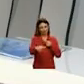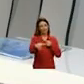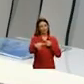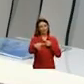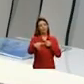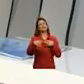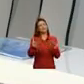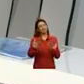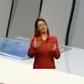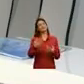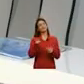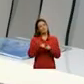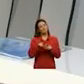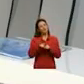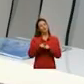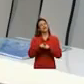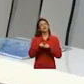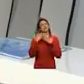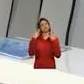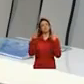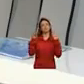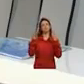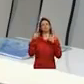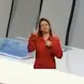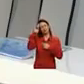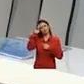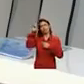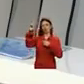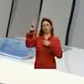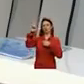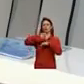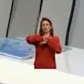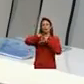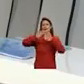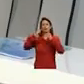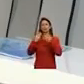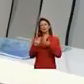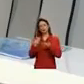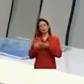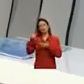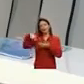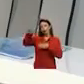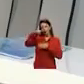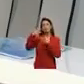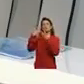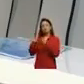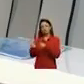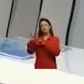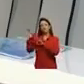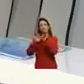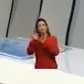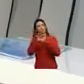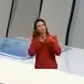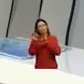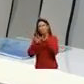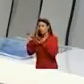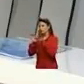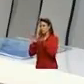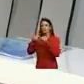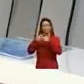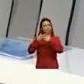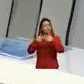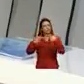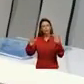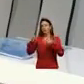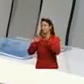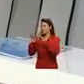destacar a importância dos gestores nesse processo. Graças ao excelente planejamento realizado pelos diretores de cada uma das nossas escolas da